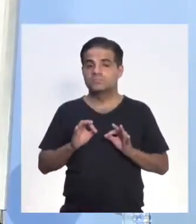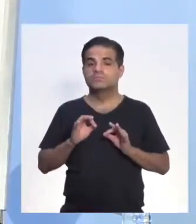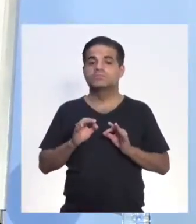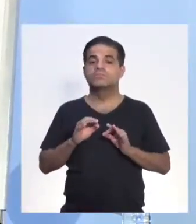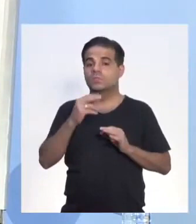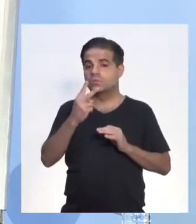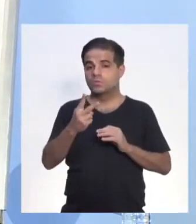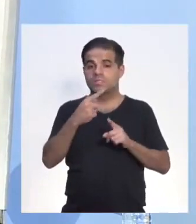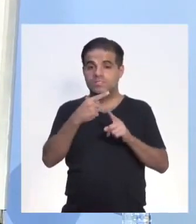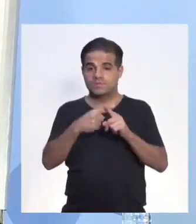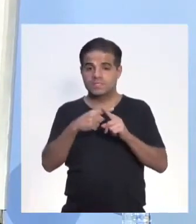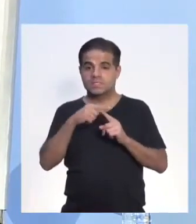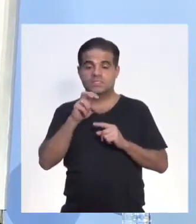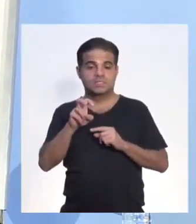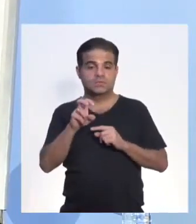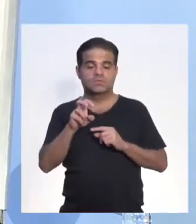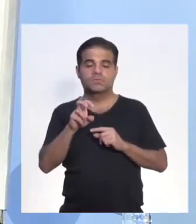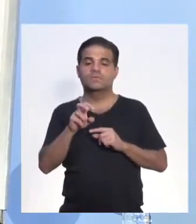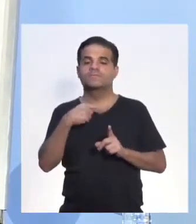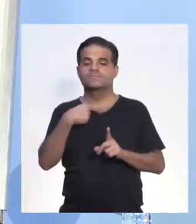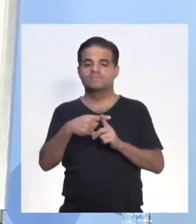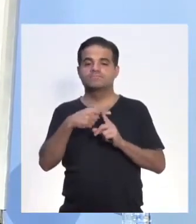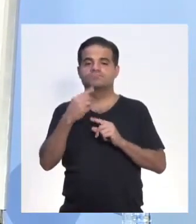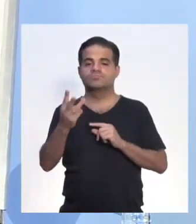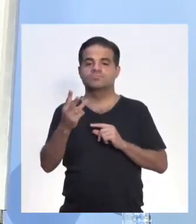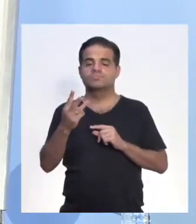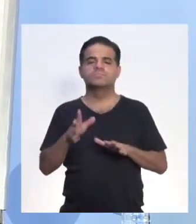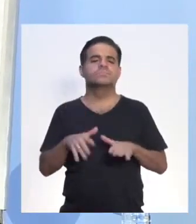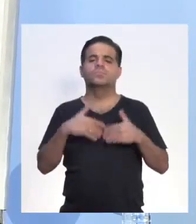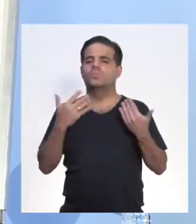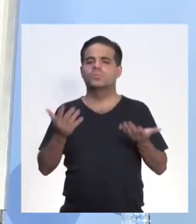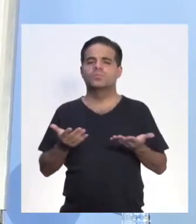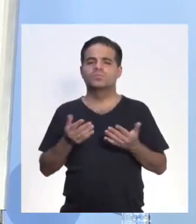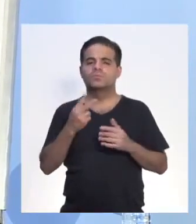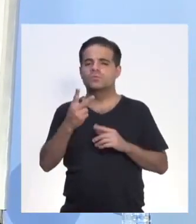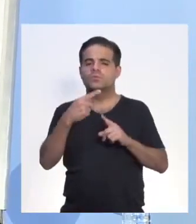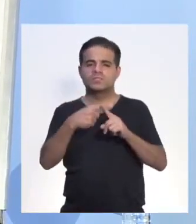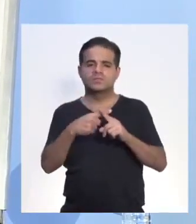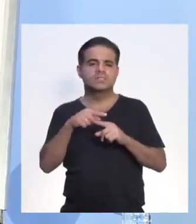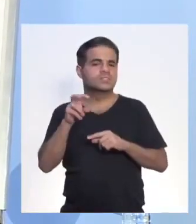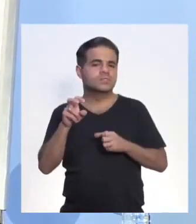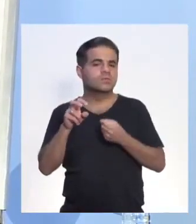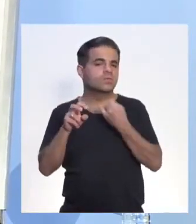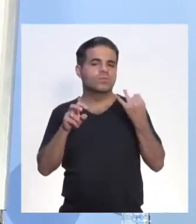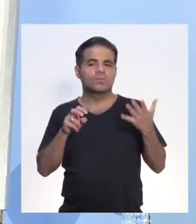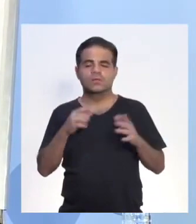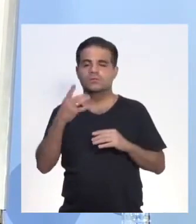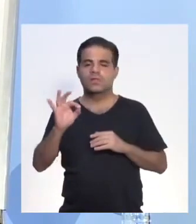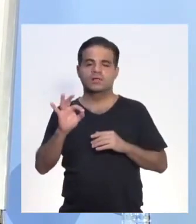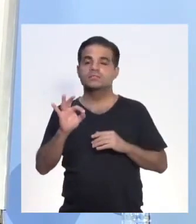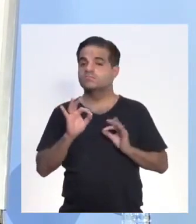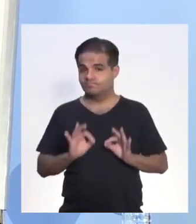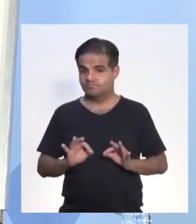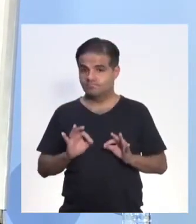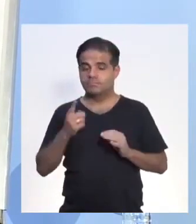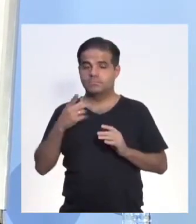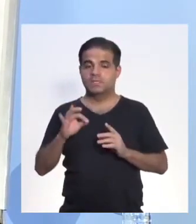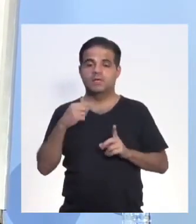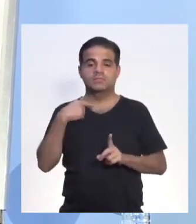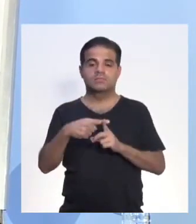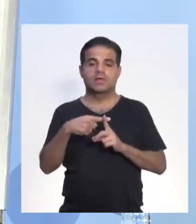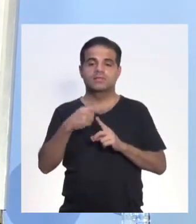Então, 2 vezes 5 mais 3. Quanto é 2 vezes 5? 10. 10